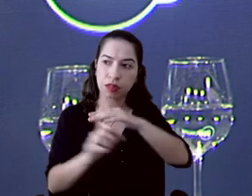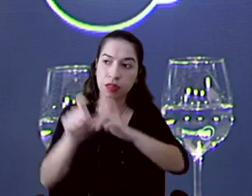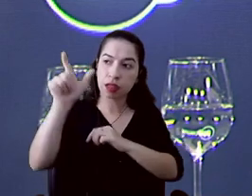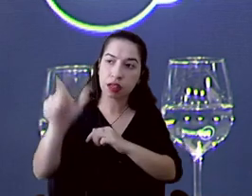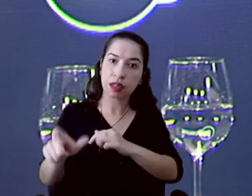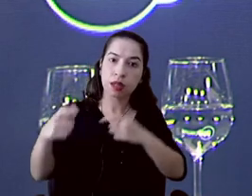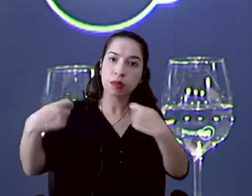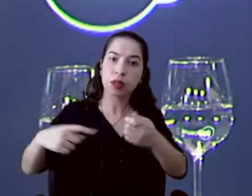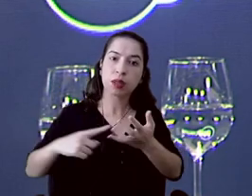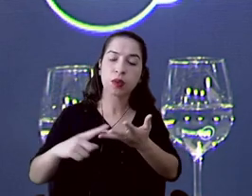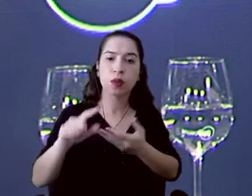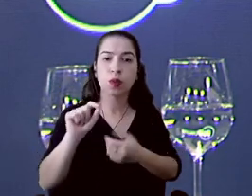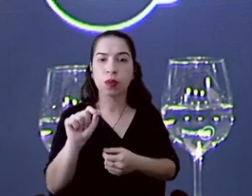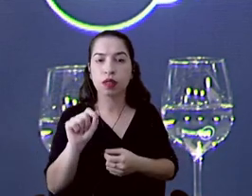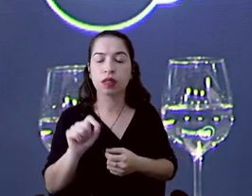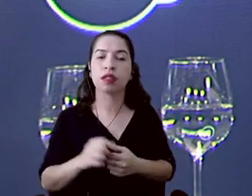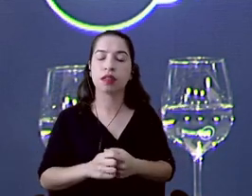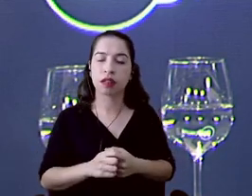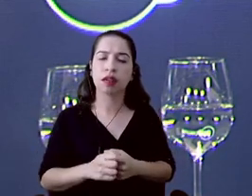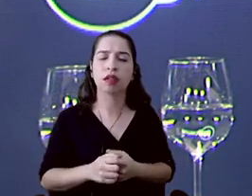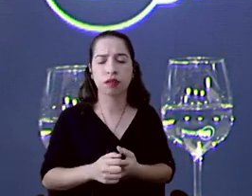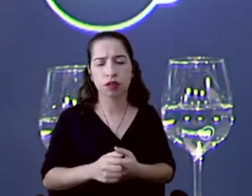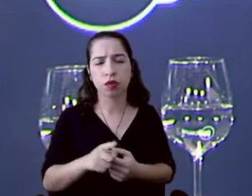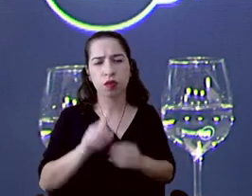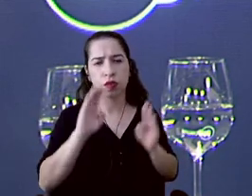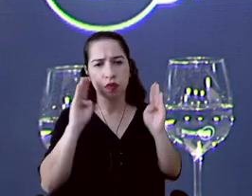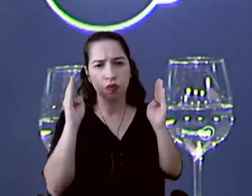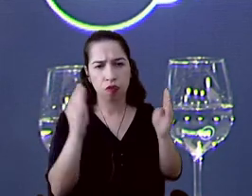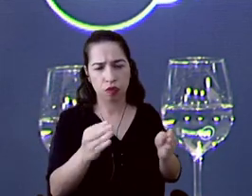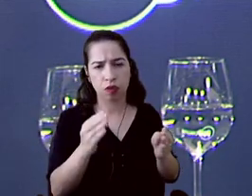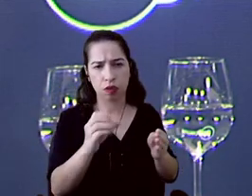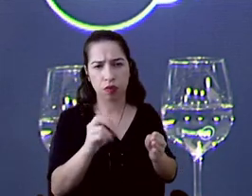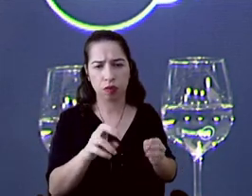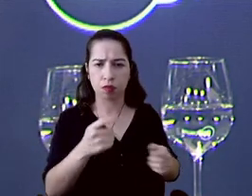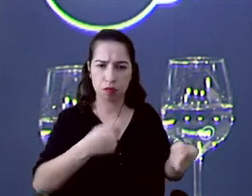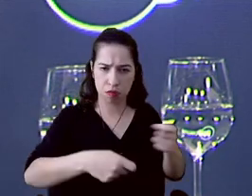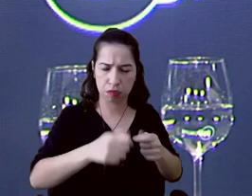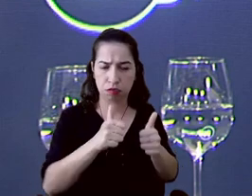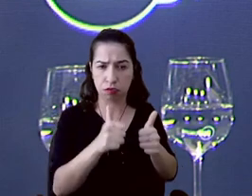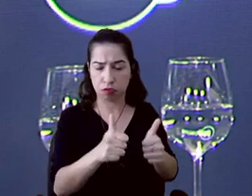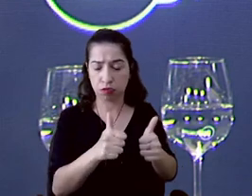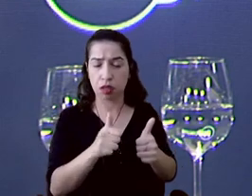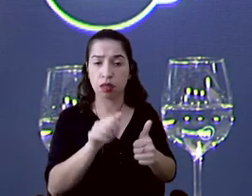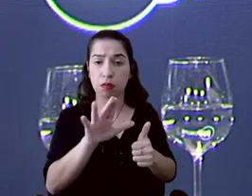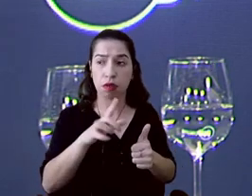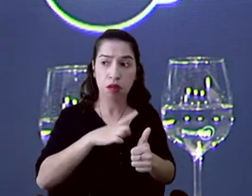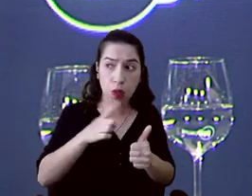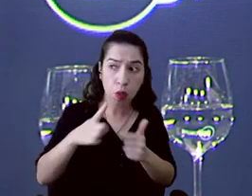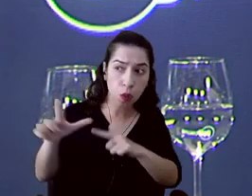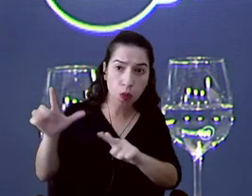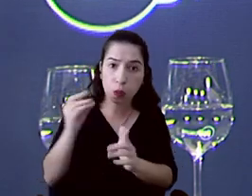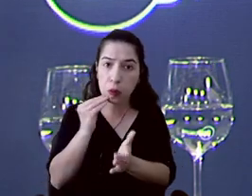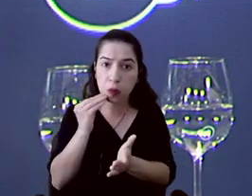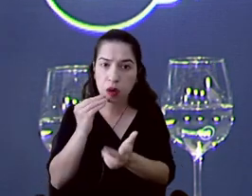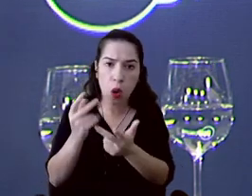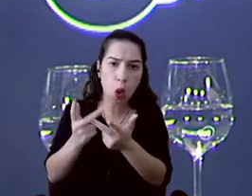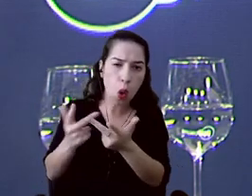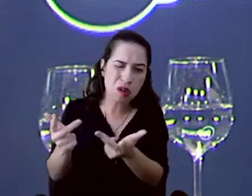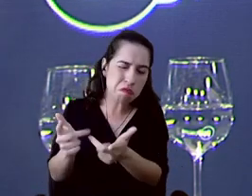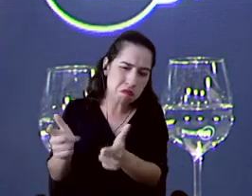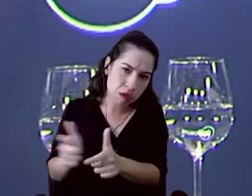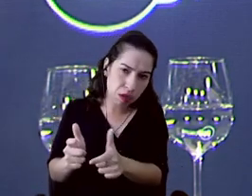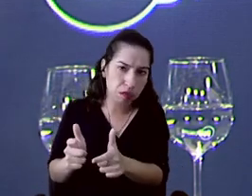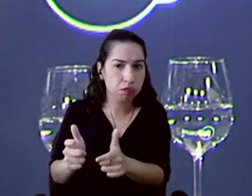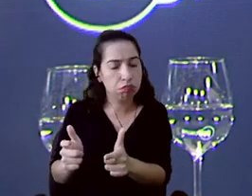mesmo é neném né obviamente que vocês estão mais focados no Core Business né mas é você Tem surgido mais oportunidade de coisas pequenas eventualmente que